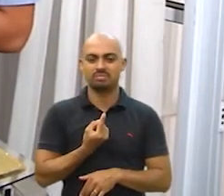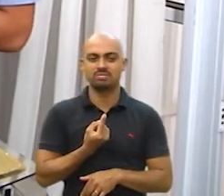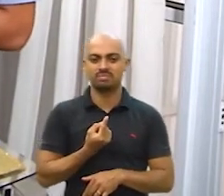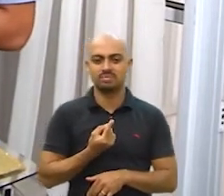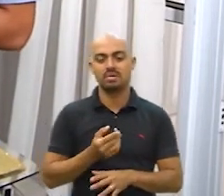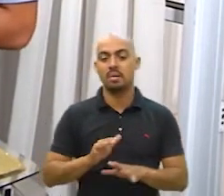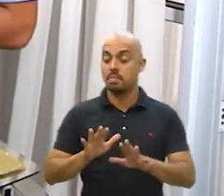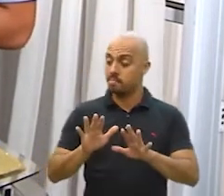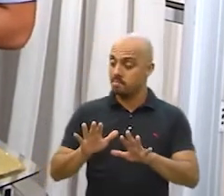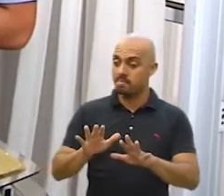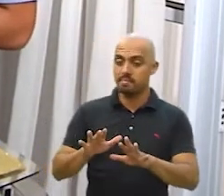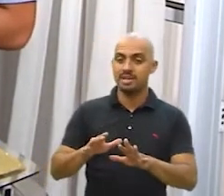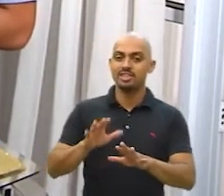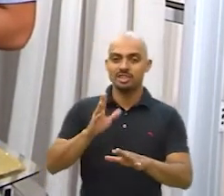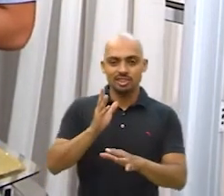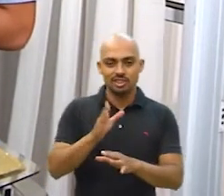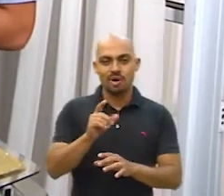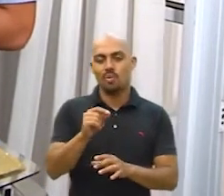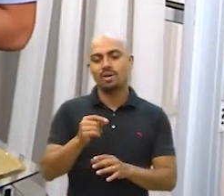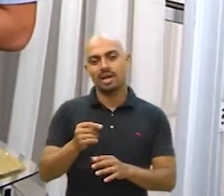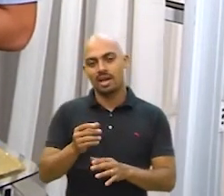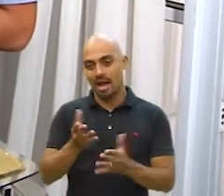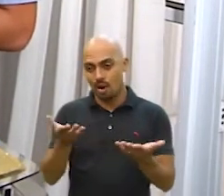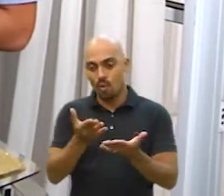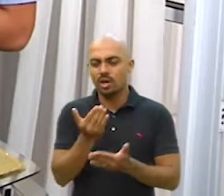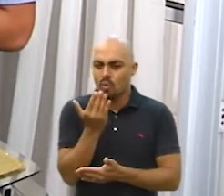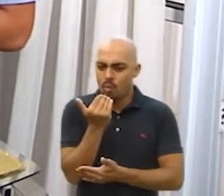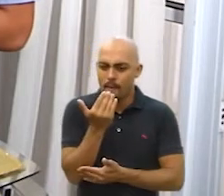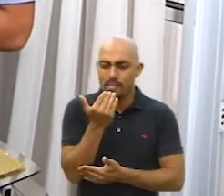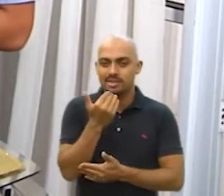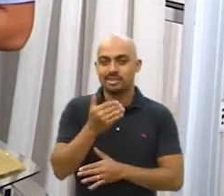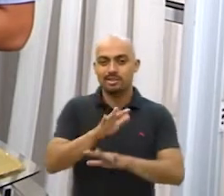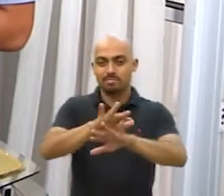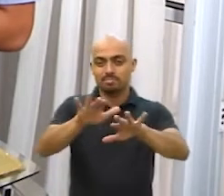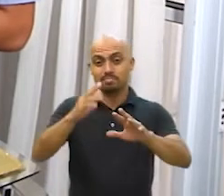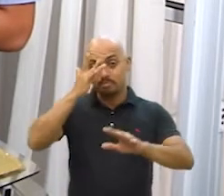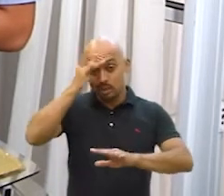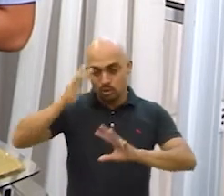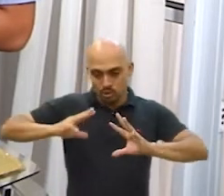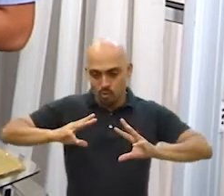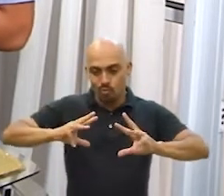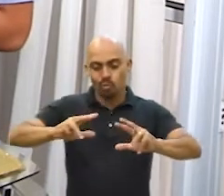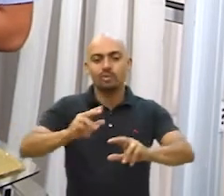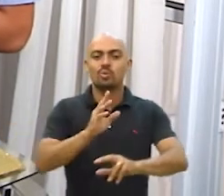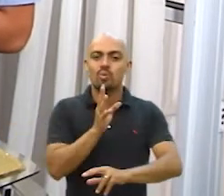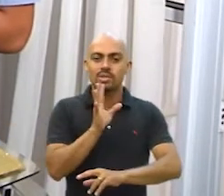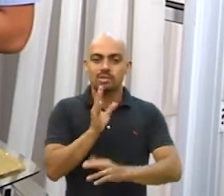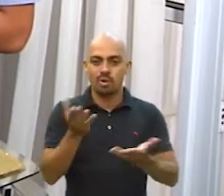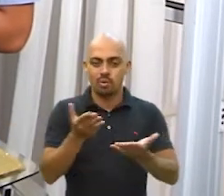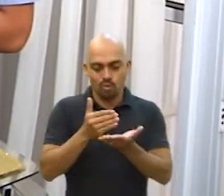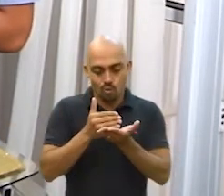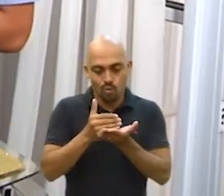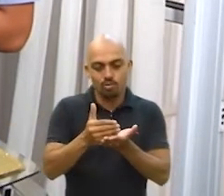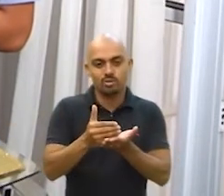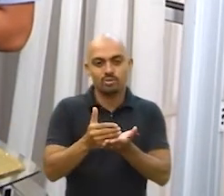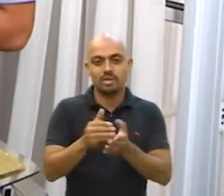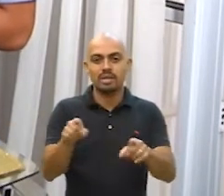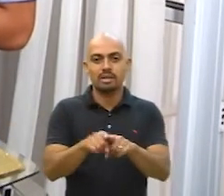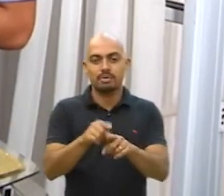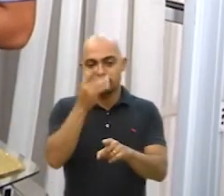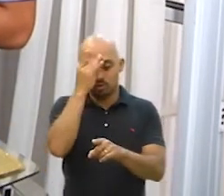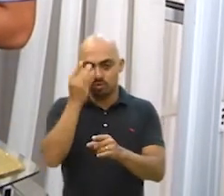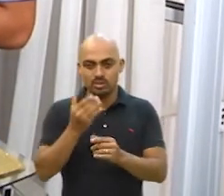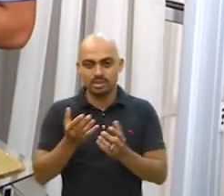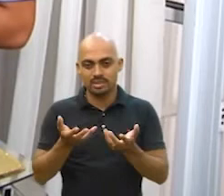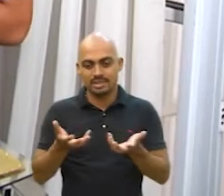outra pessoa fala, mas ela já está sendo muito consumida e conhecida pelas suas propriedades. E os vegetarianos que estão